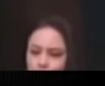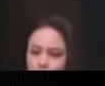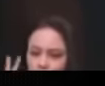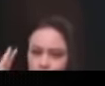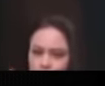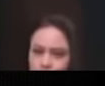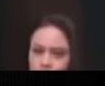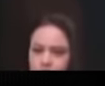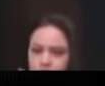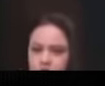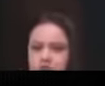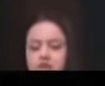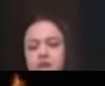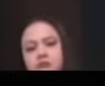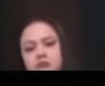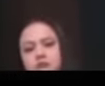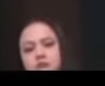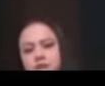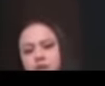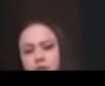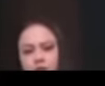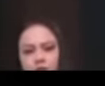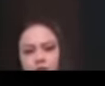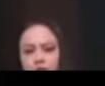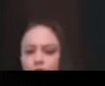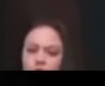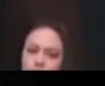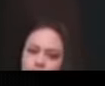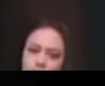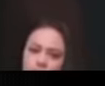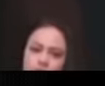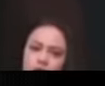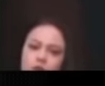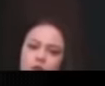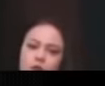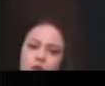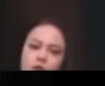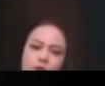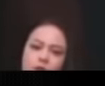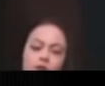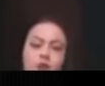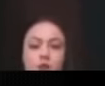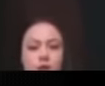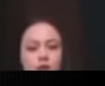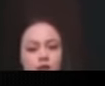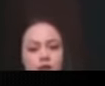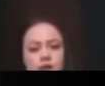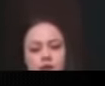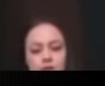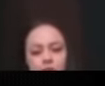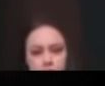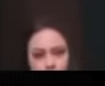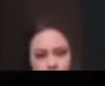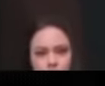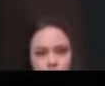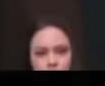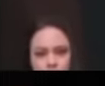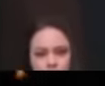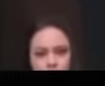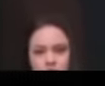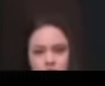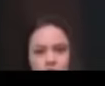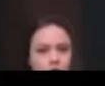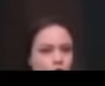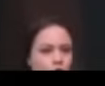decisão favorável aqui numa declaração de constitucionalidade, ela virá com reclamação. Então, são 67% de trabalhistas,